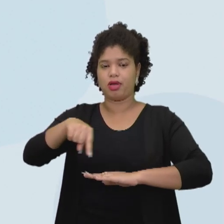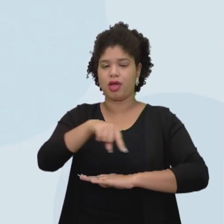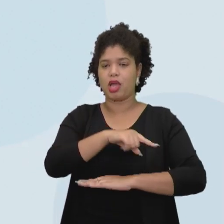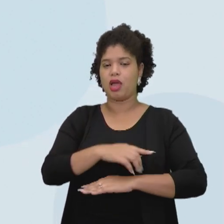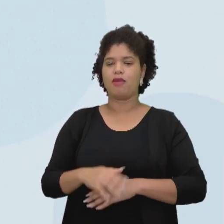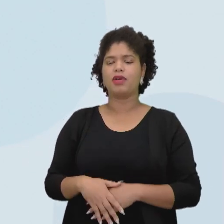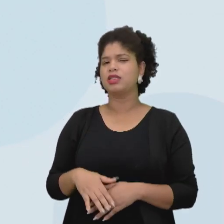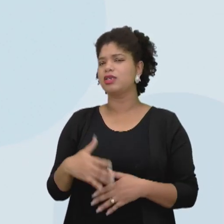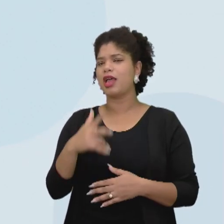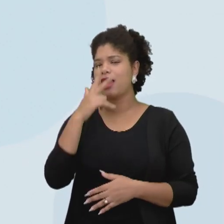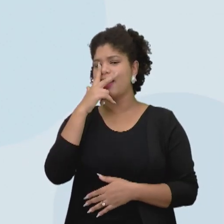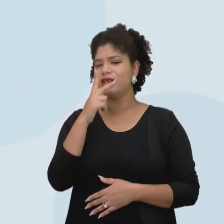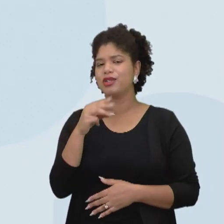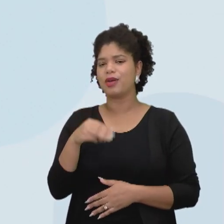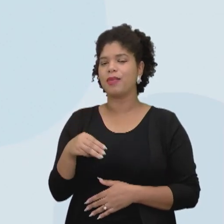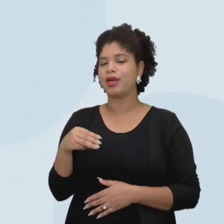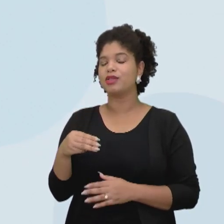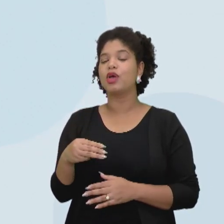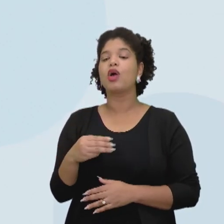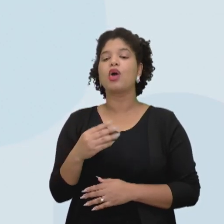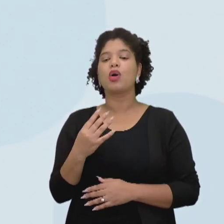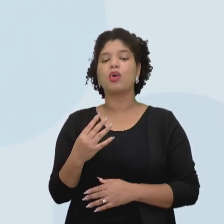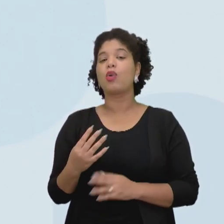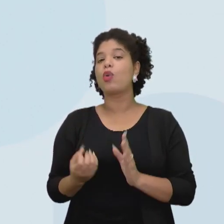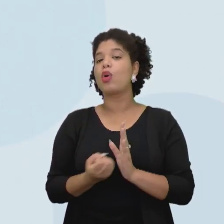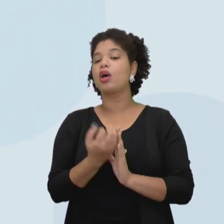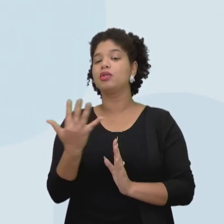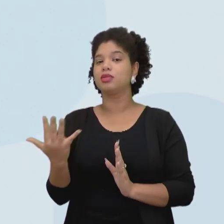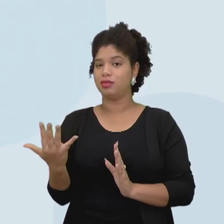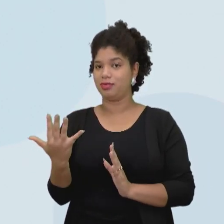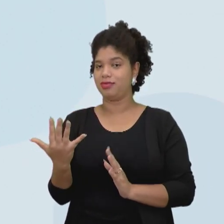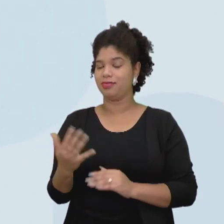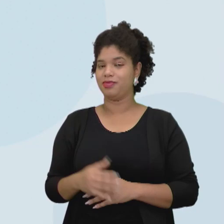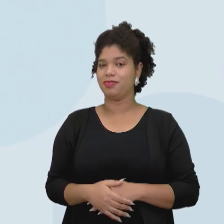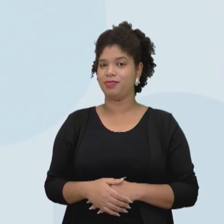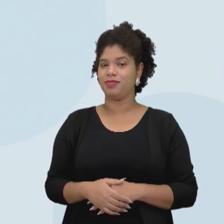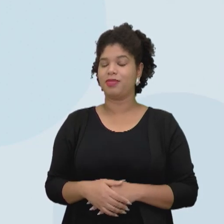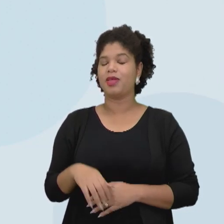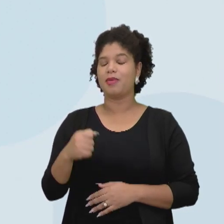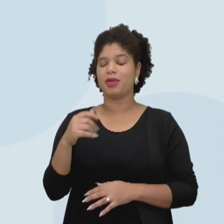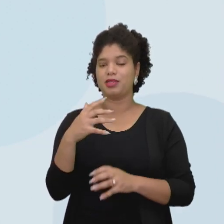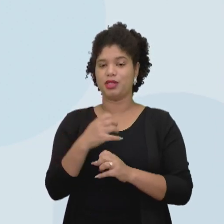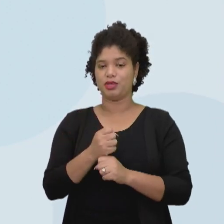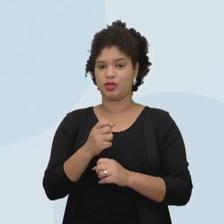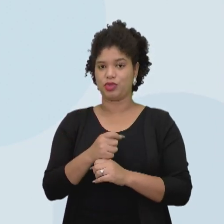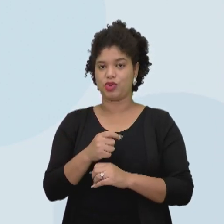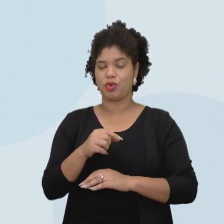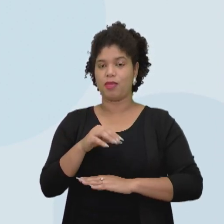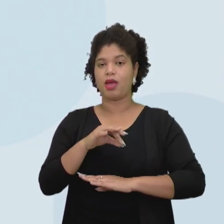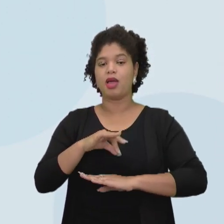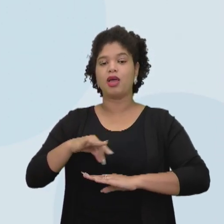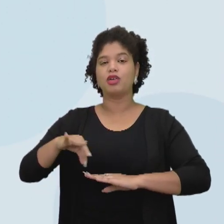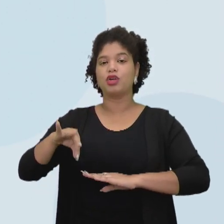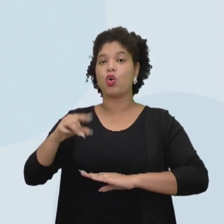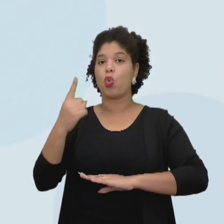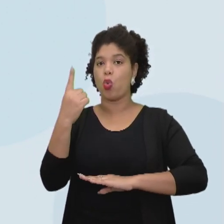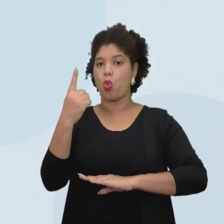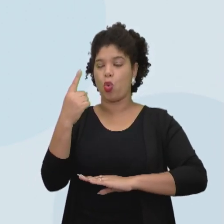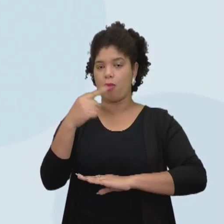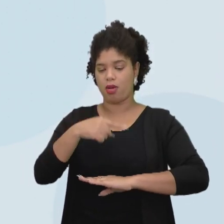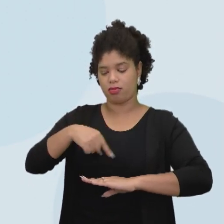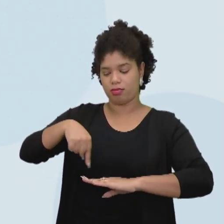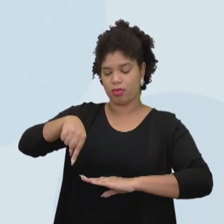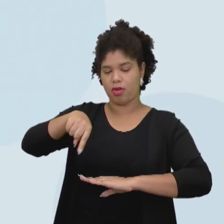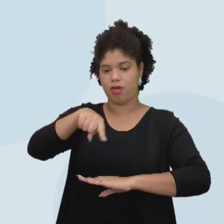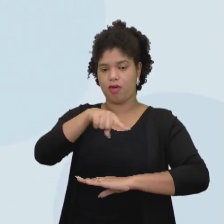uma distância em metros de aproximadamente igual a... Então, ó, primeiro eu vou calcular o tamanho de uma